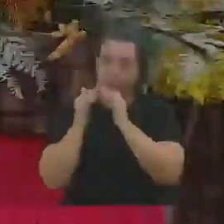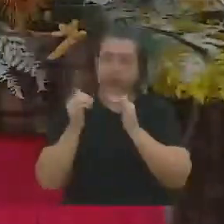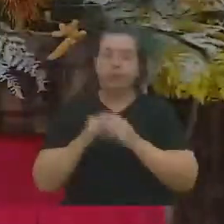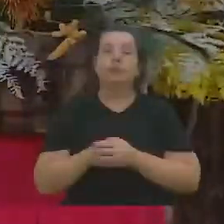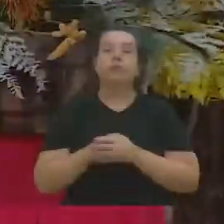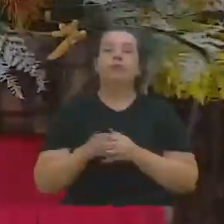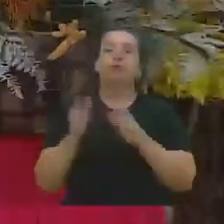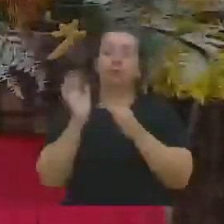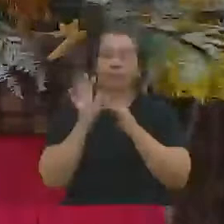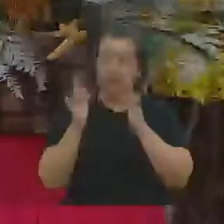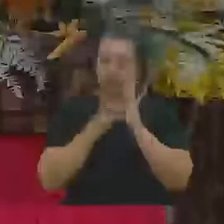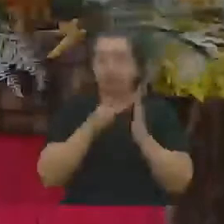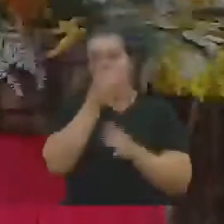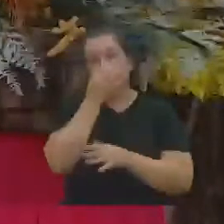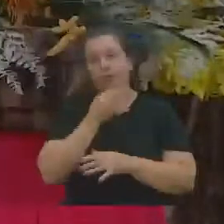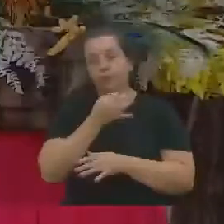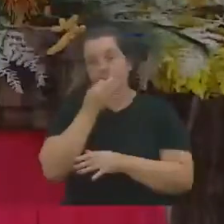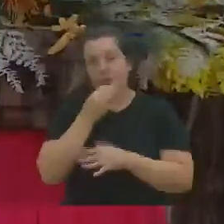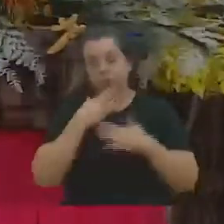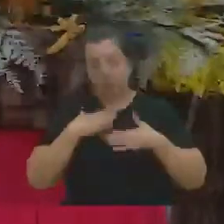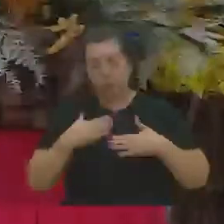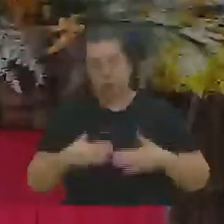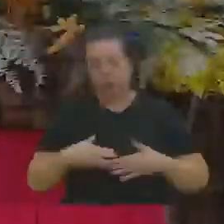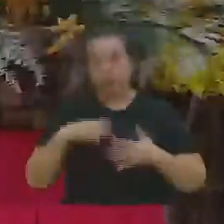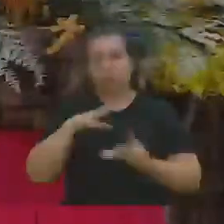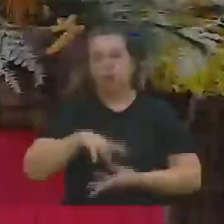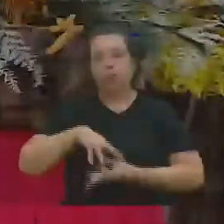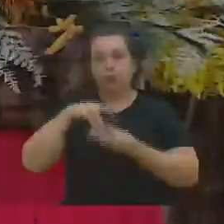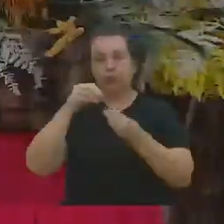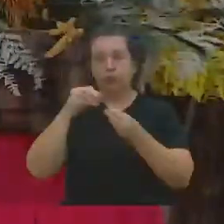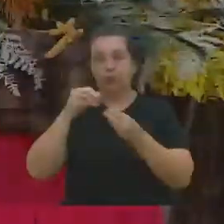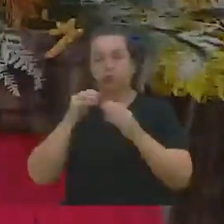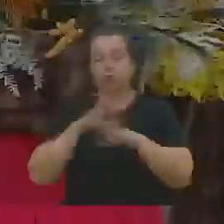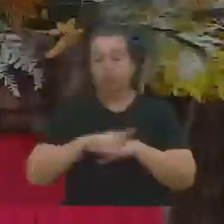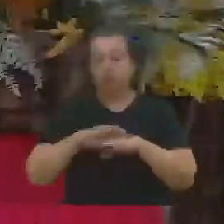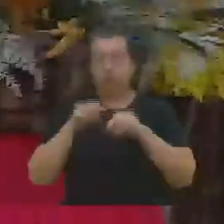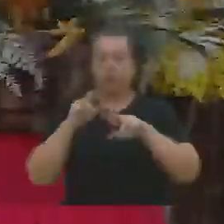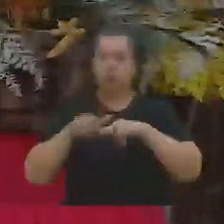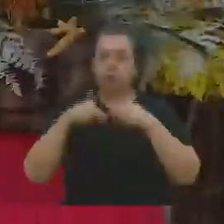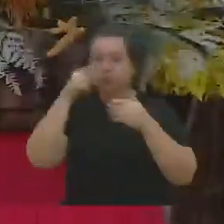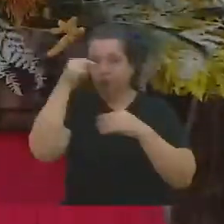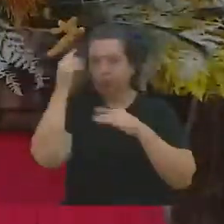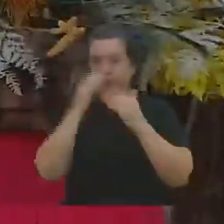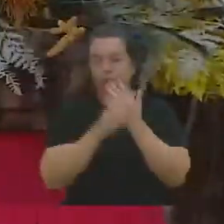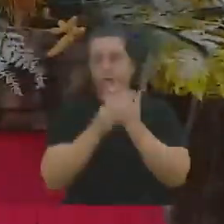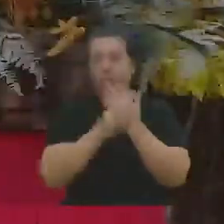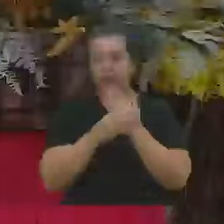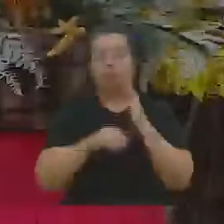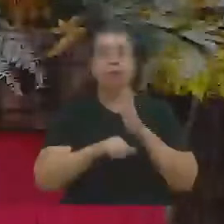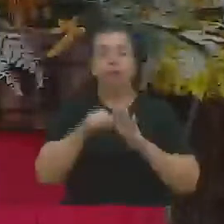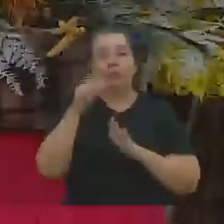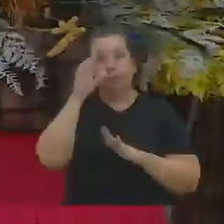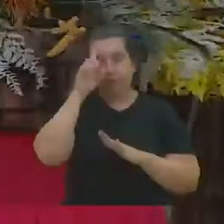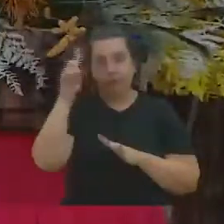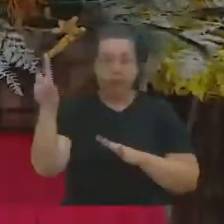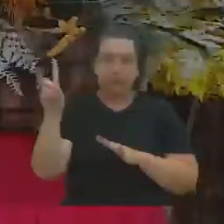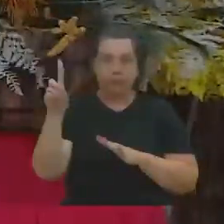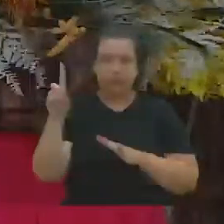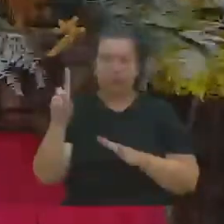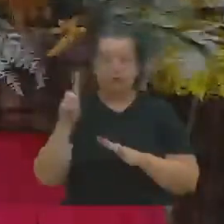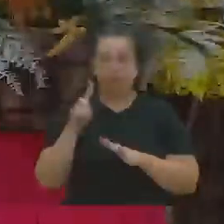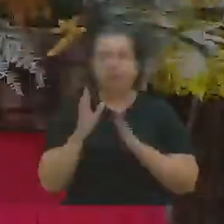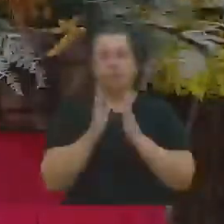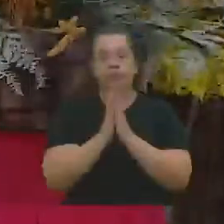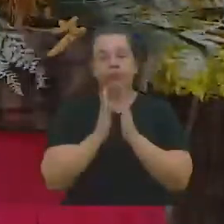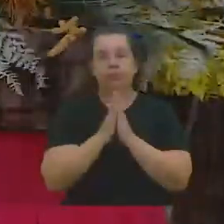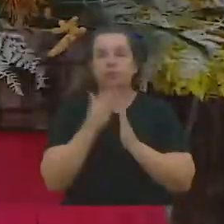Jesus Eucarístico, curai o corpo e a alma por intercessão de São Pio. Será o primeiro dia e